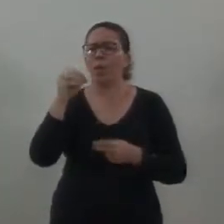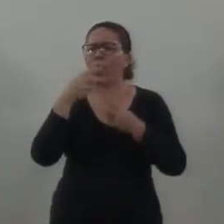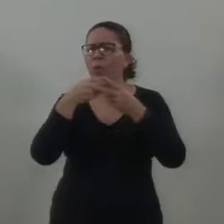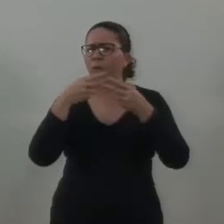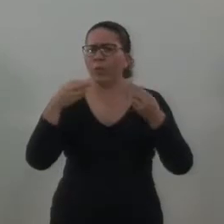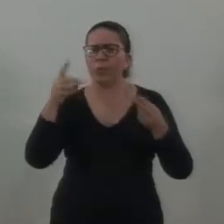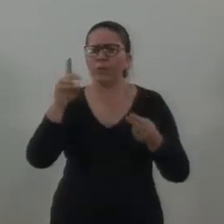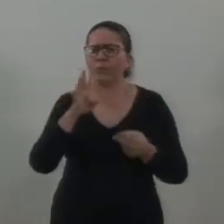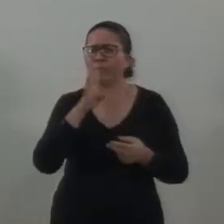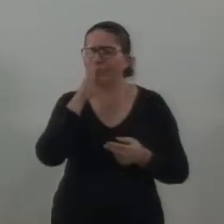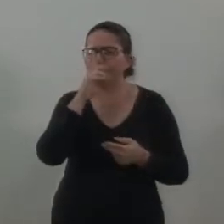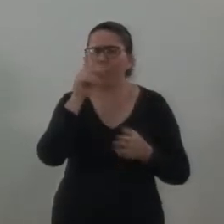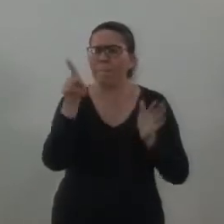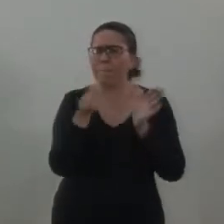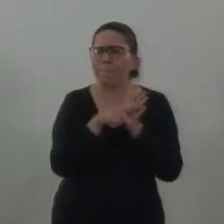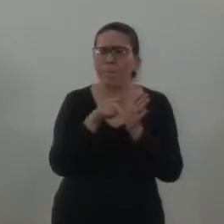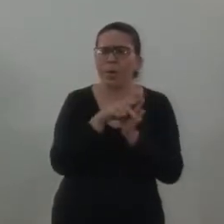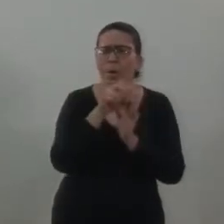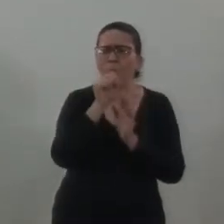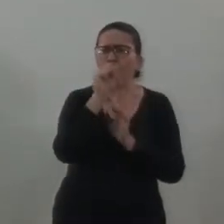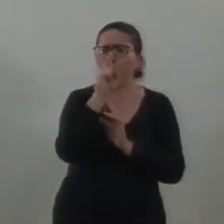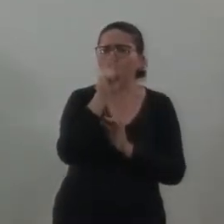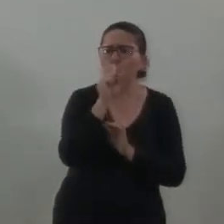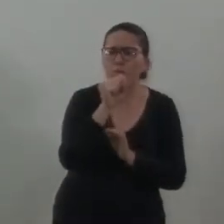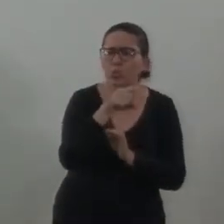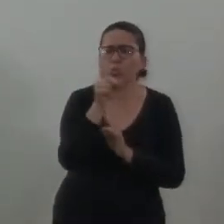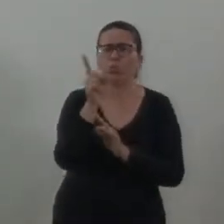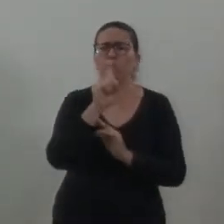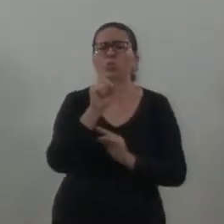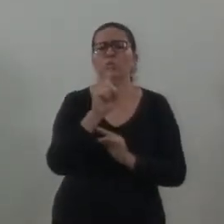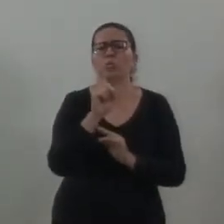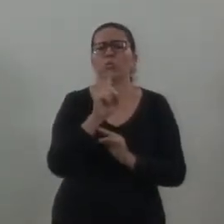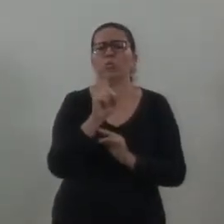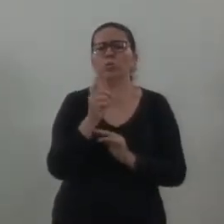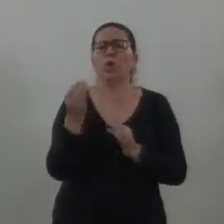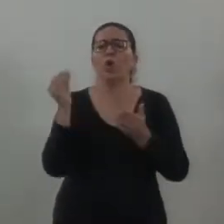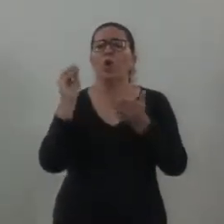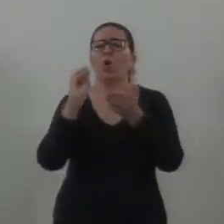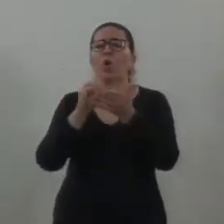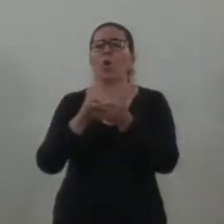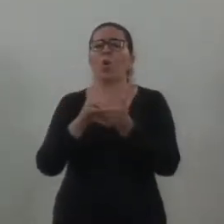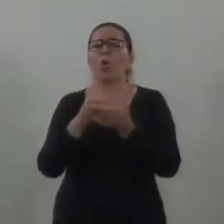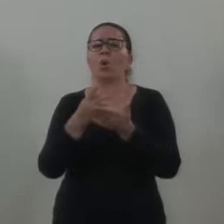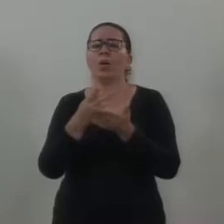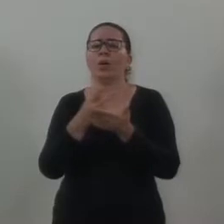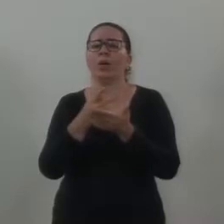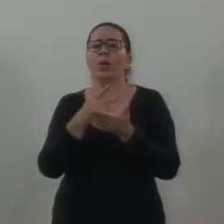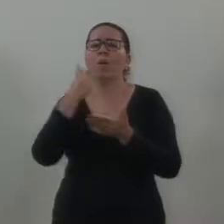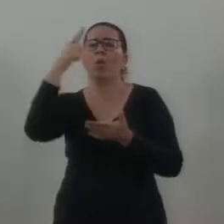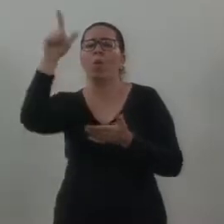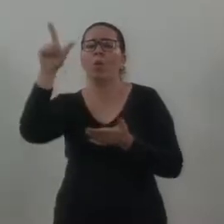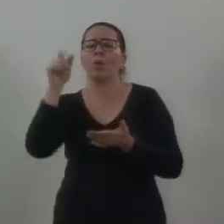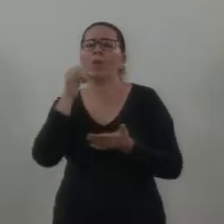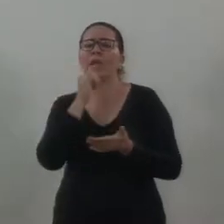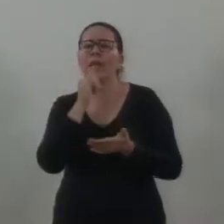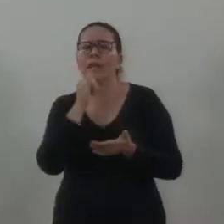são diretamente do SUS e do SUAS, né, da assistência social e da saúde. Coloca lá, por exemplo, sepulturas, coloca lá, por